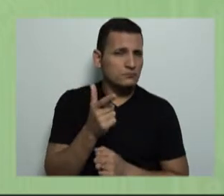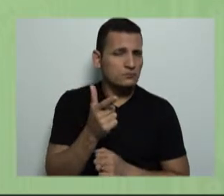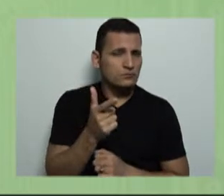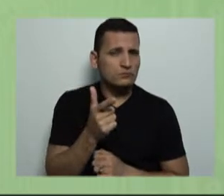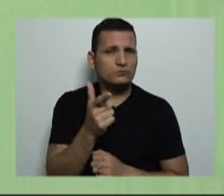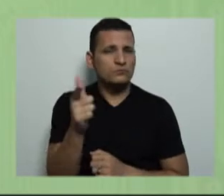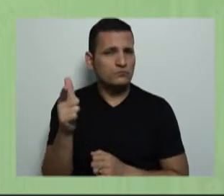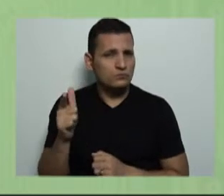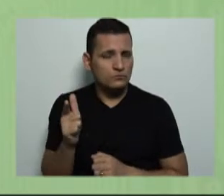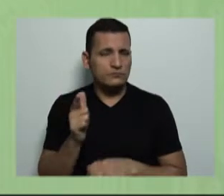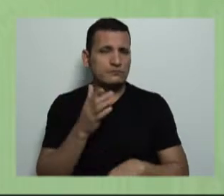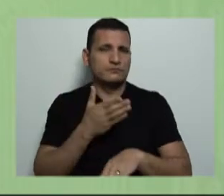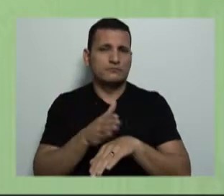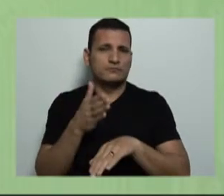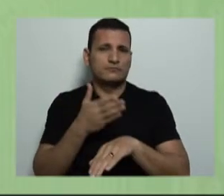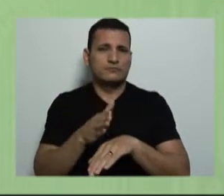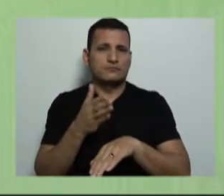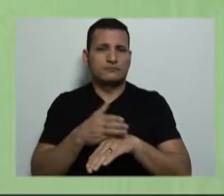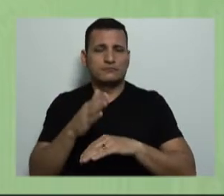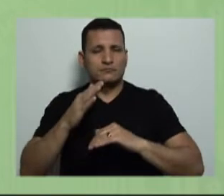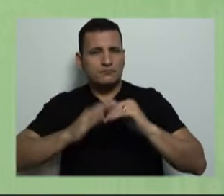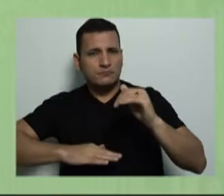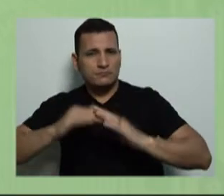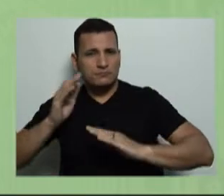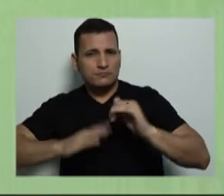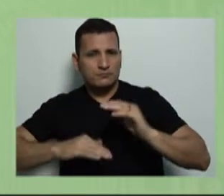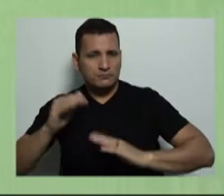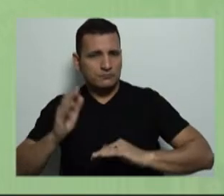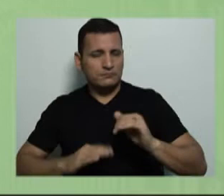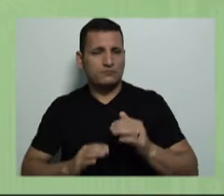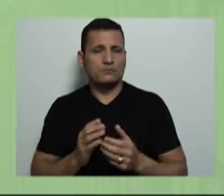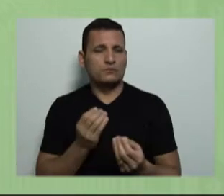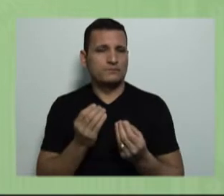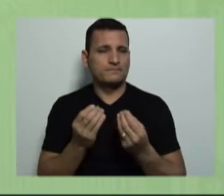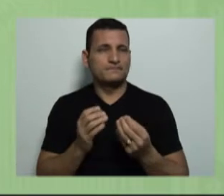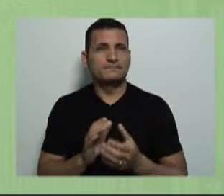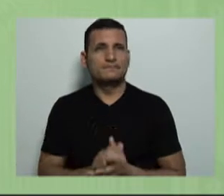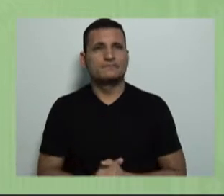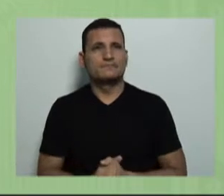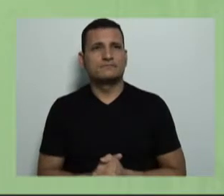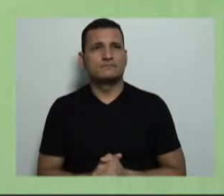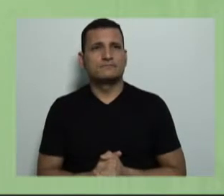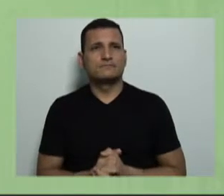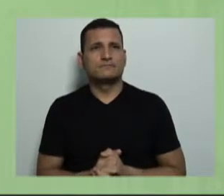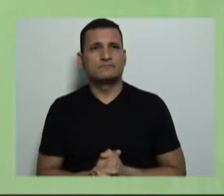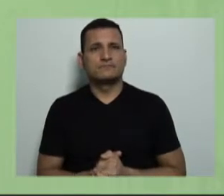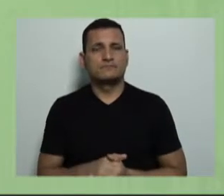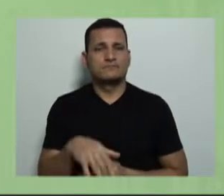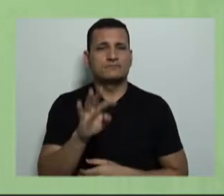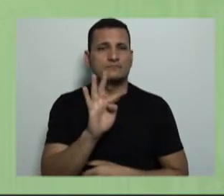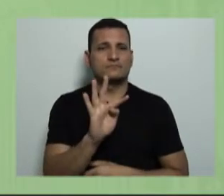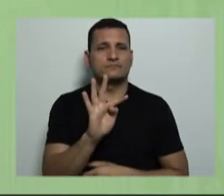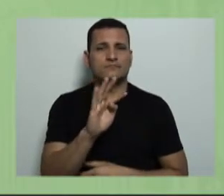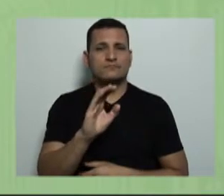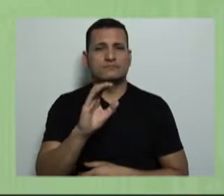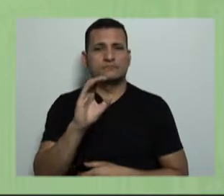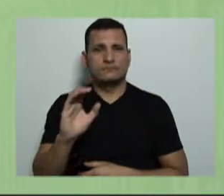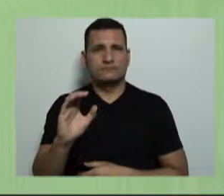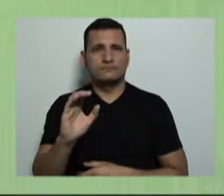de práticas profissionais supervisionadas, tais como trabalho de conclusão de